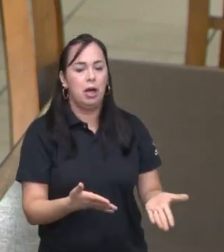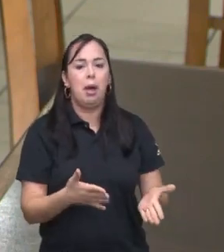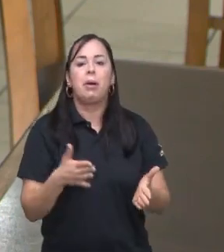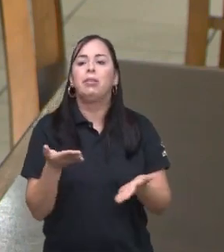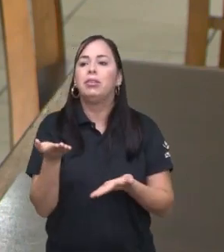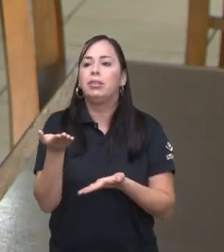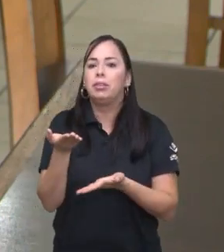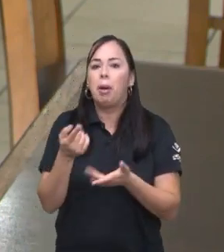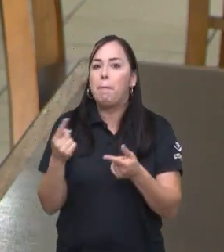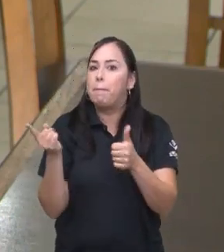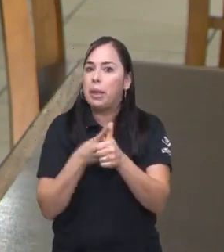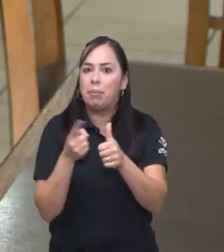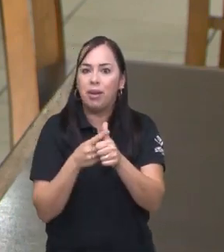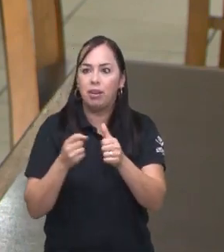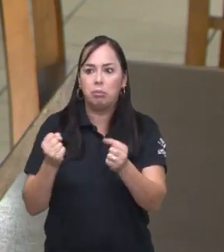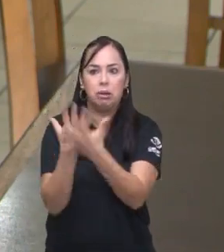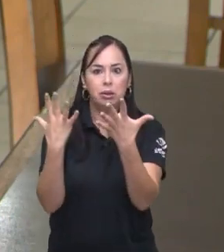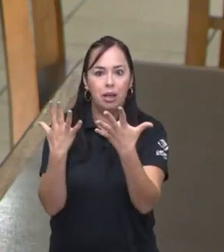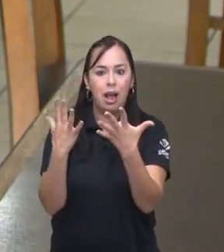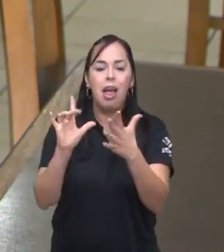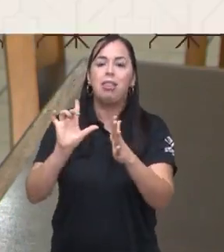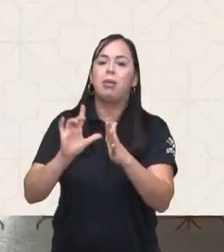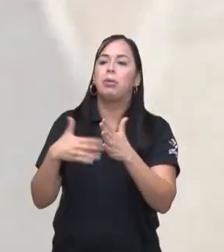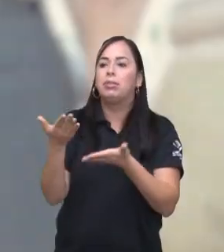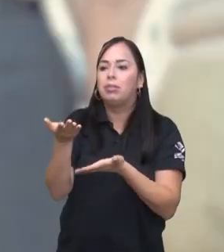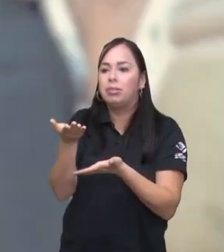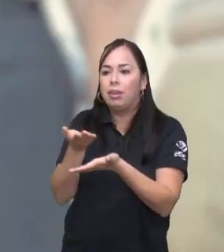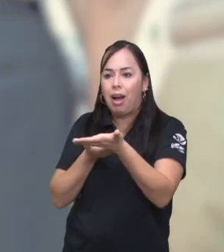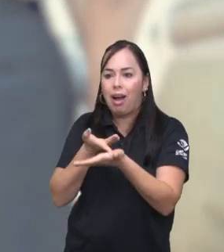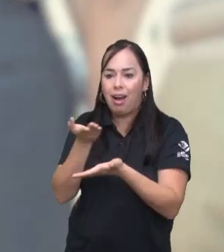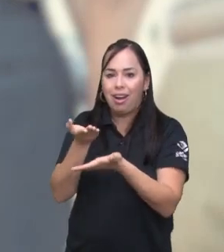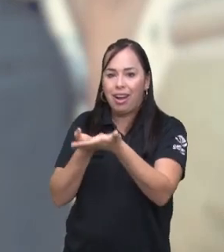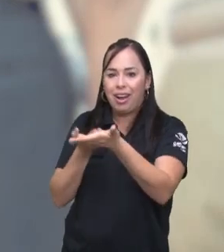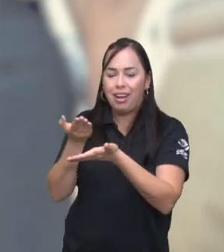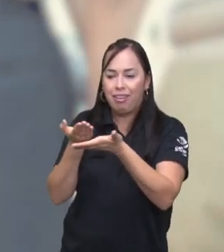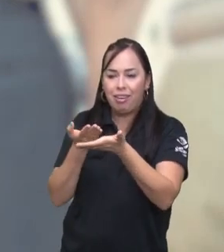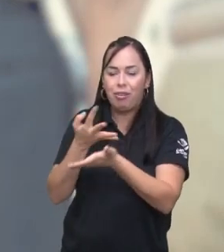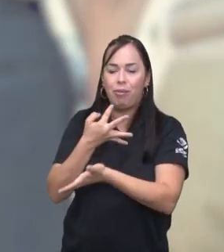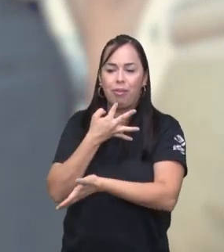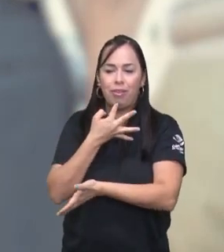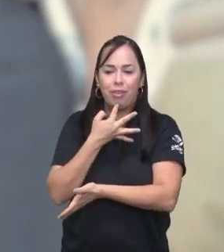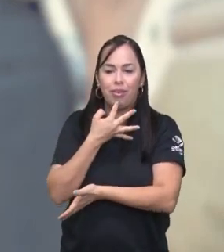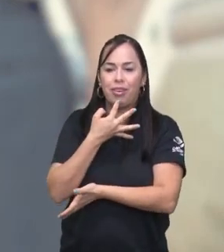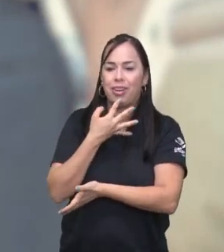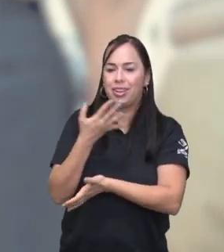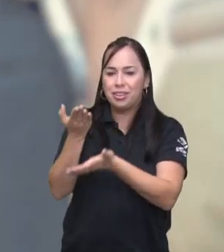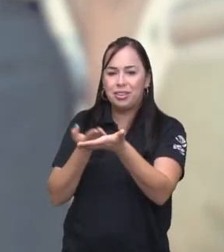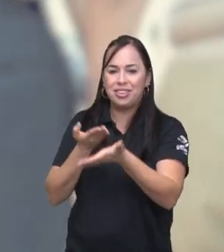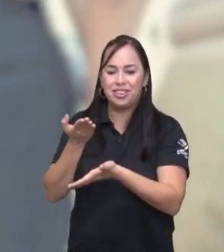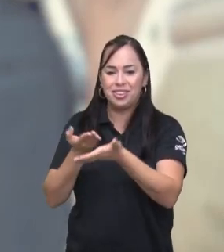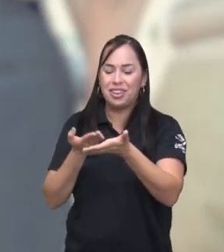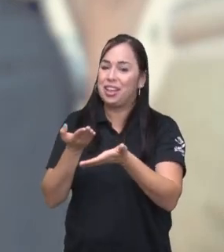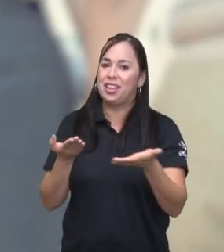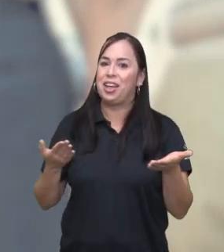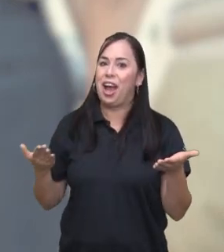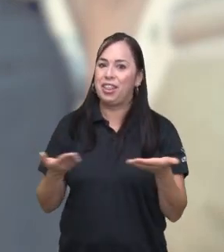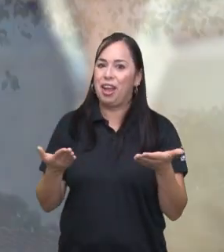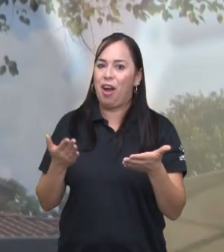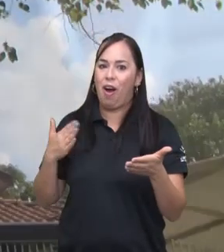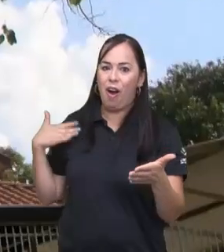foi um choque, né? Aí a gente foi conversando, tudo, foi se conhecendo, tudo, e estamos até hoje. Eu